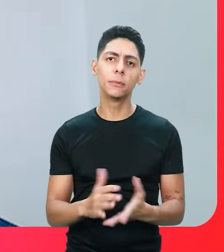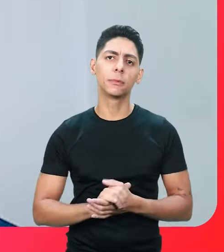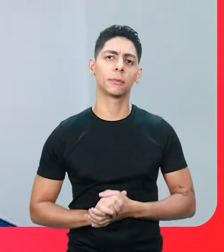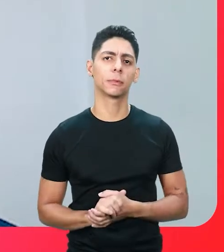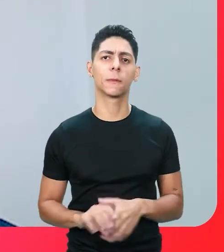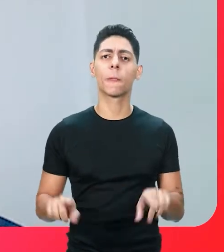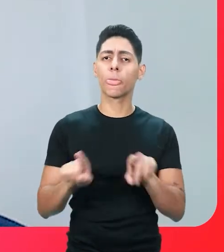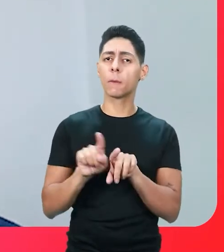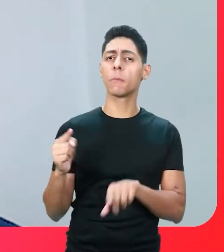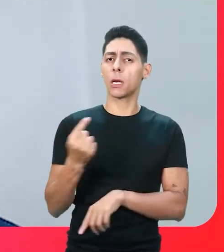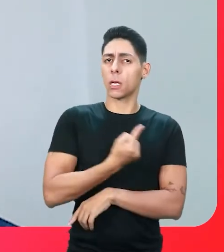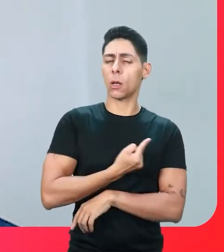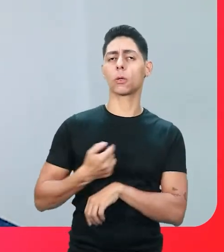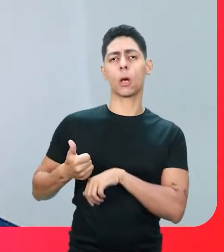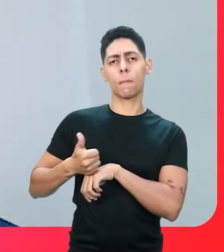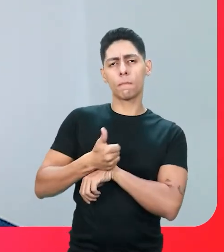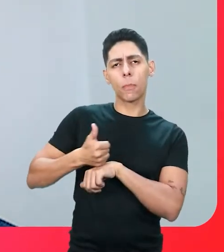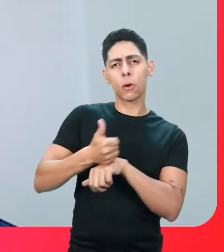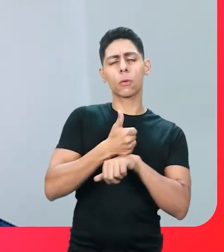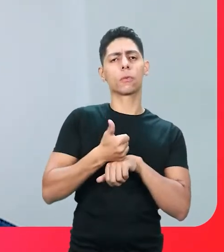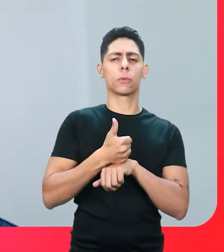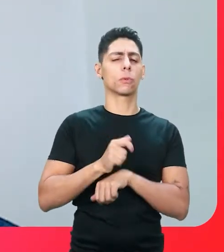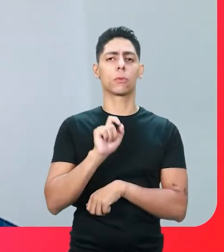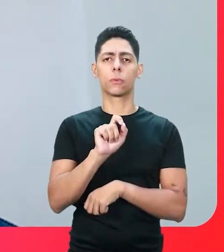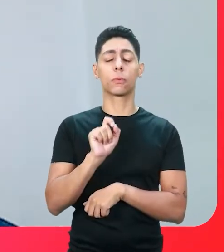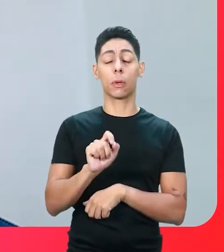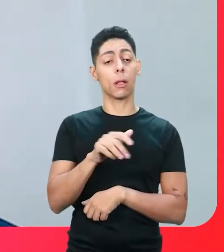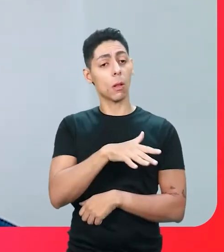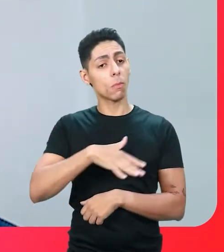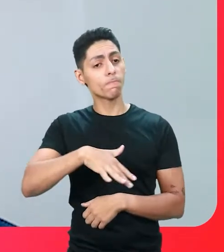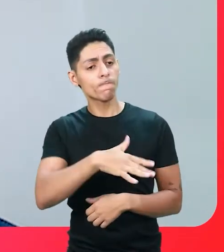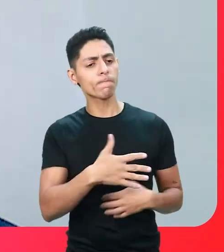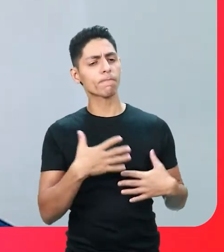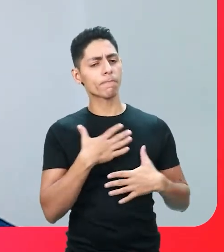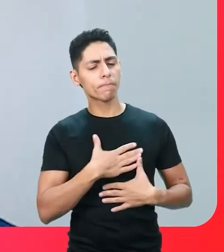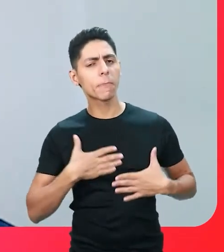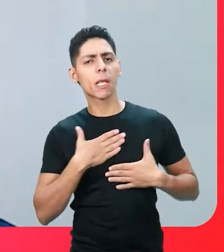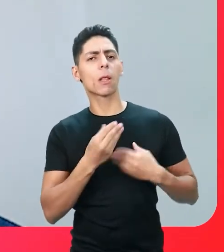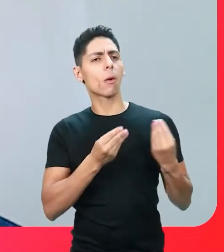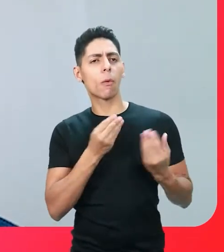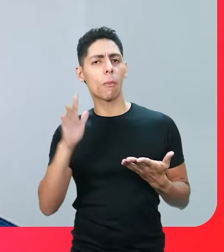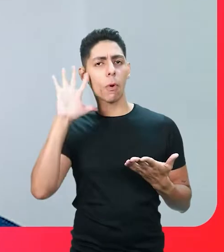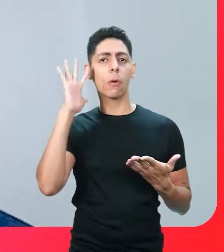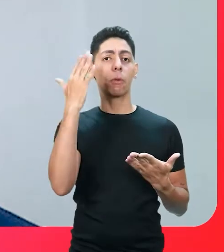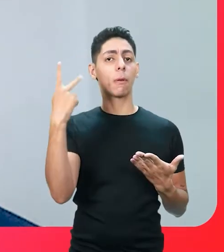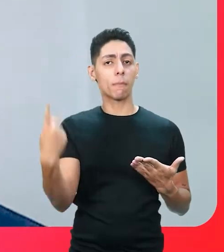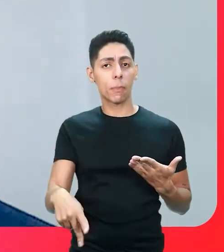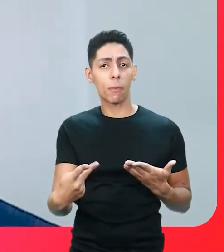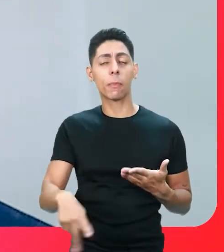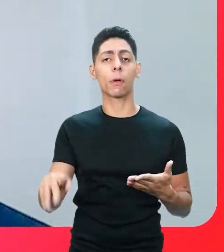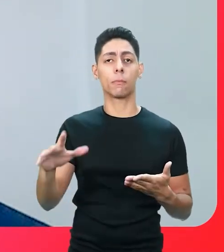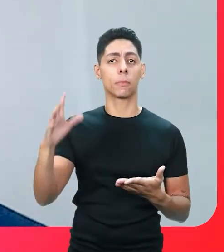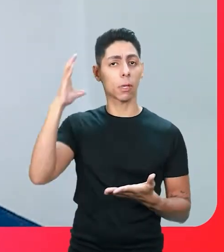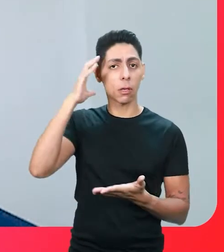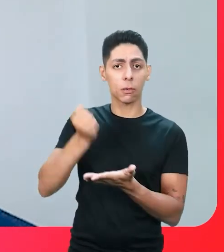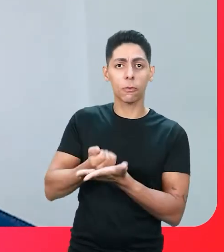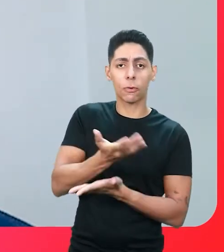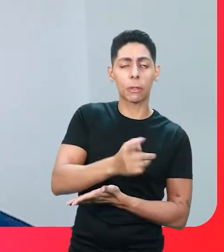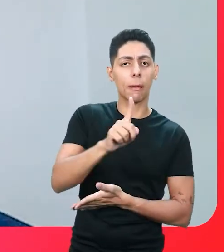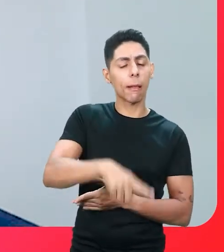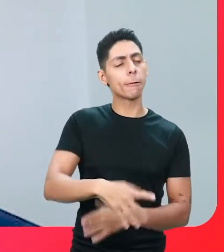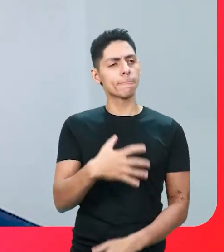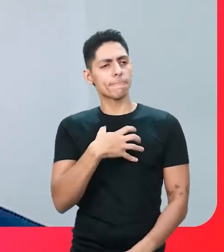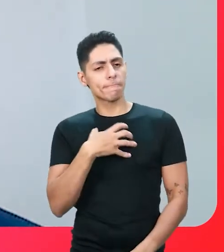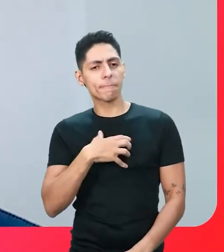nossa profissão e de uma forma bem descontraída, né? Como é o clima do Acessos Podcast, desse jeitão bem